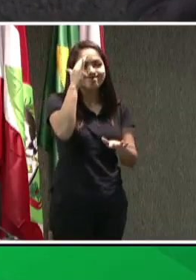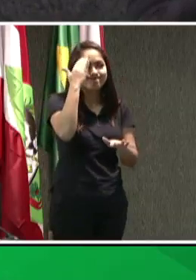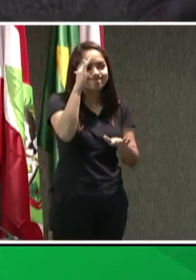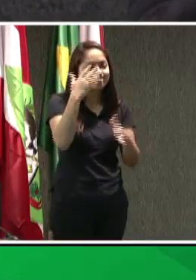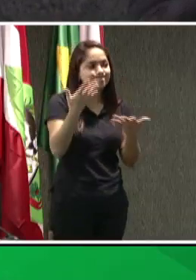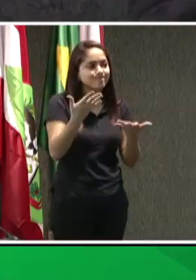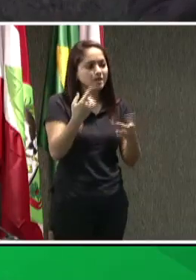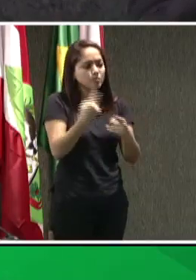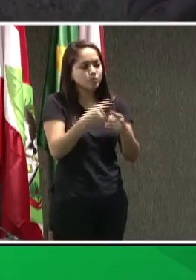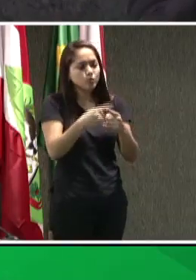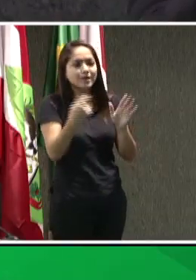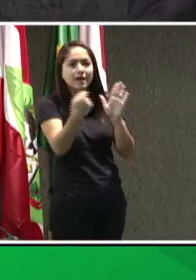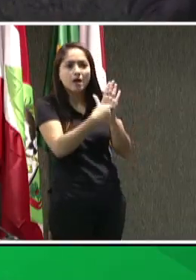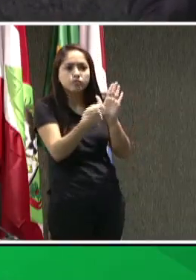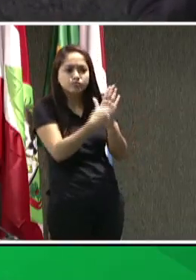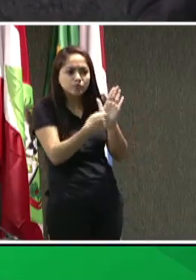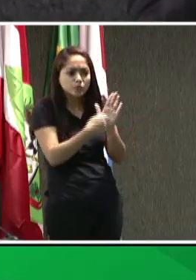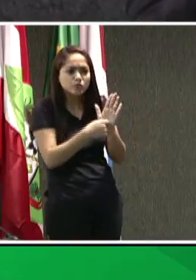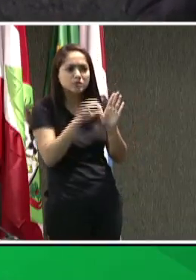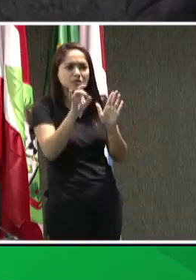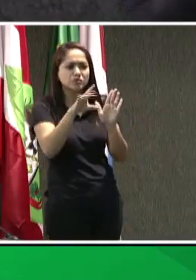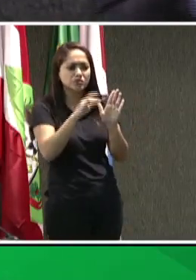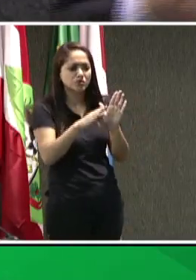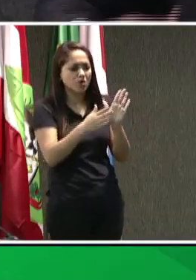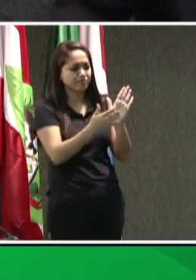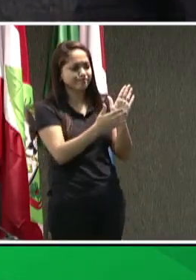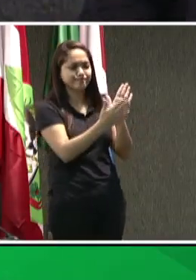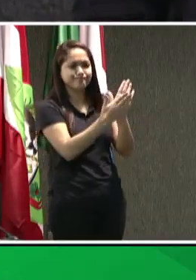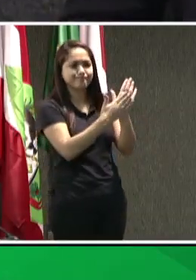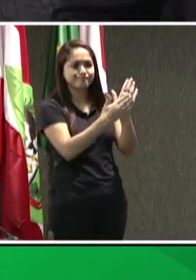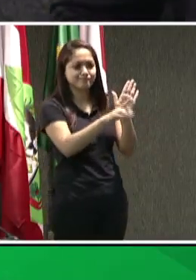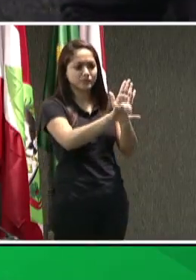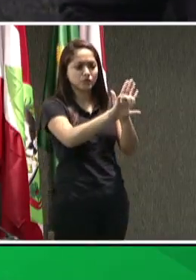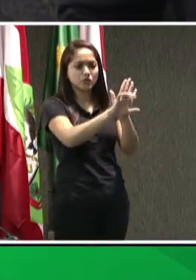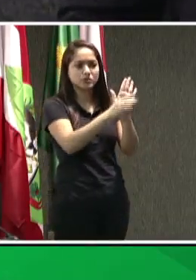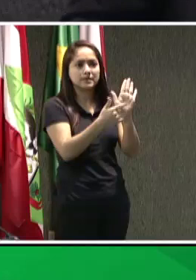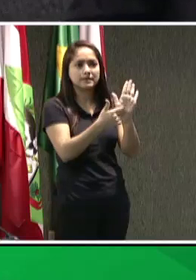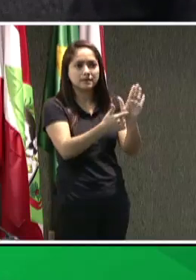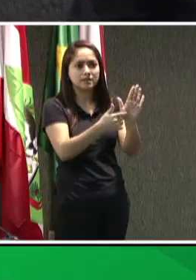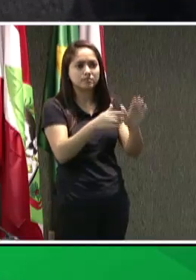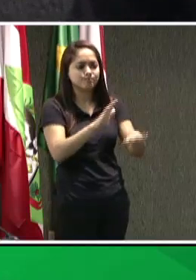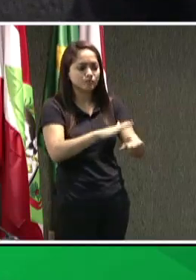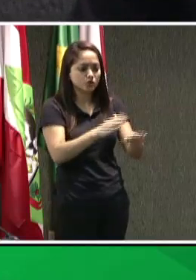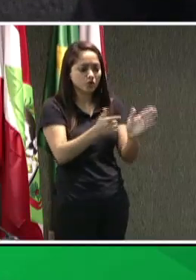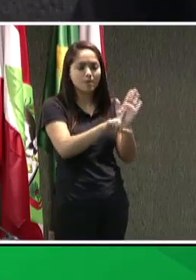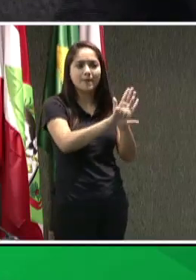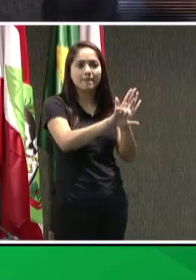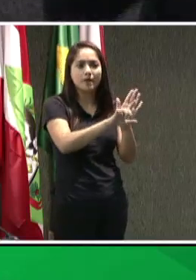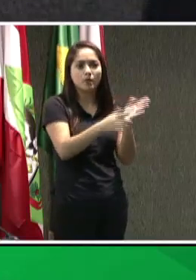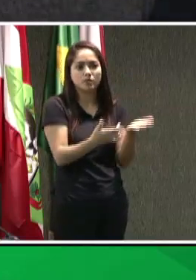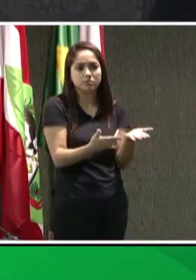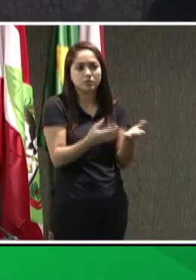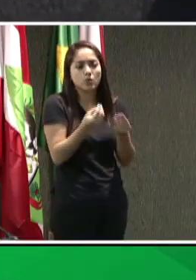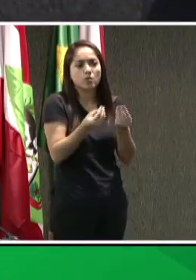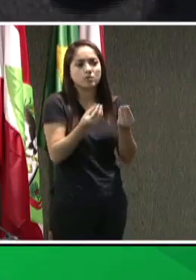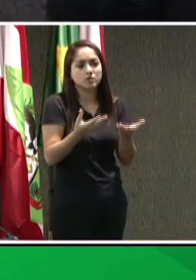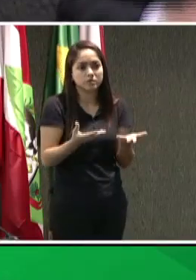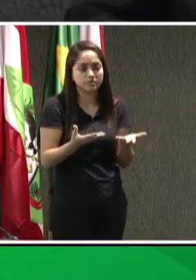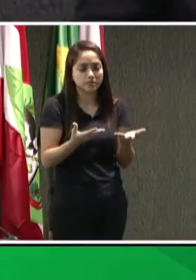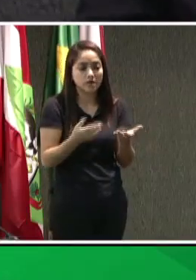que a luta que eu faço ela não sai, né? Ela vira letra morta. É porque, junto com os nossos